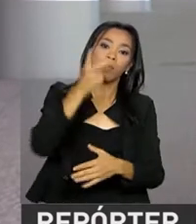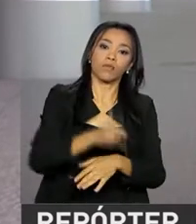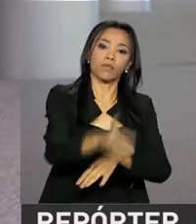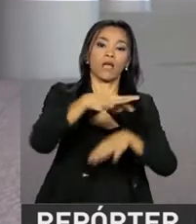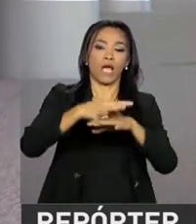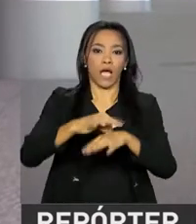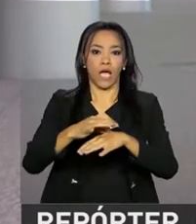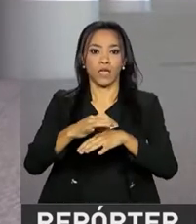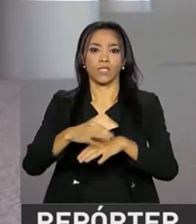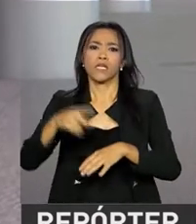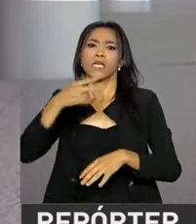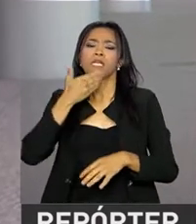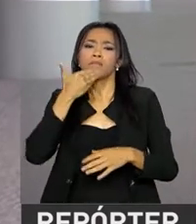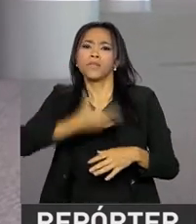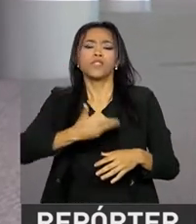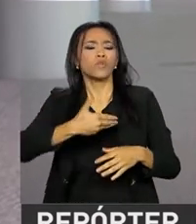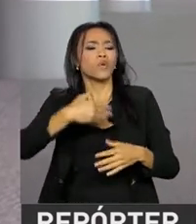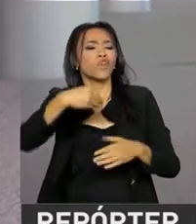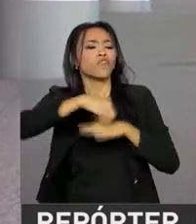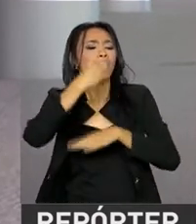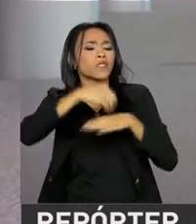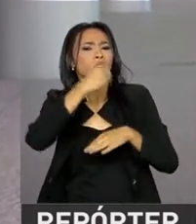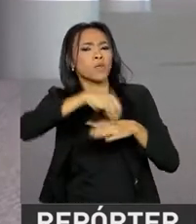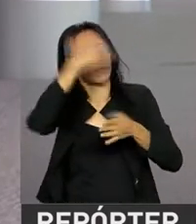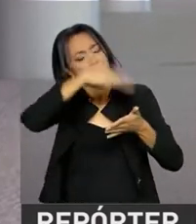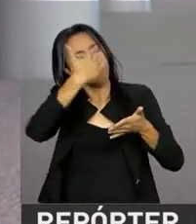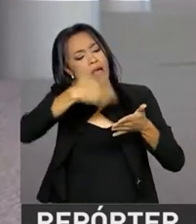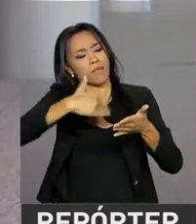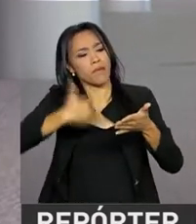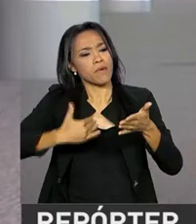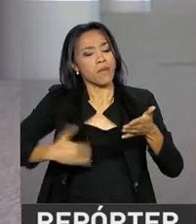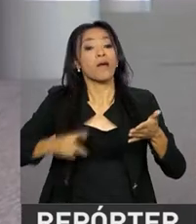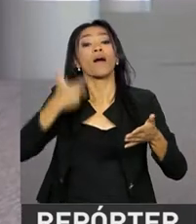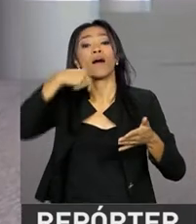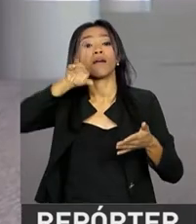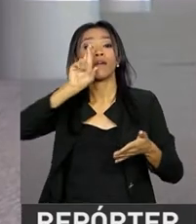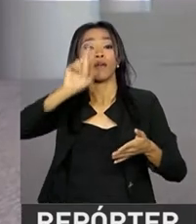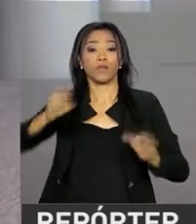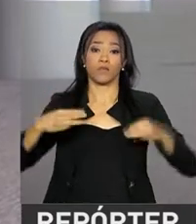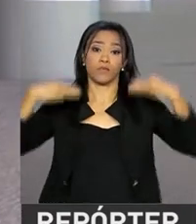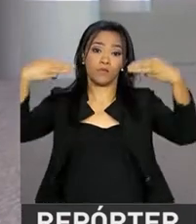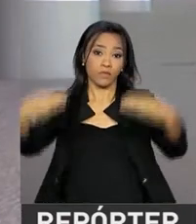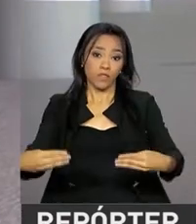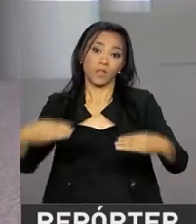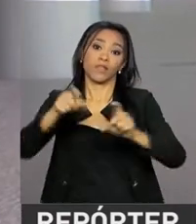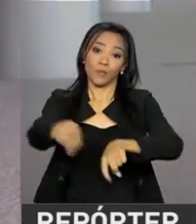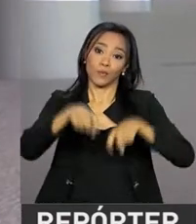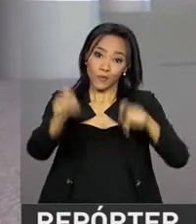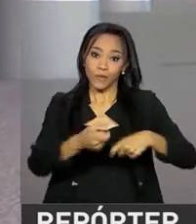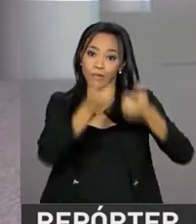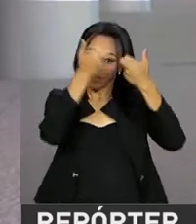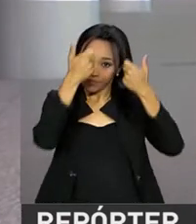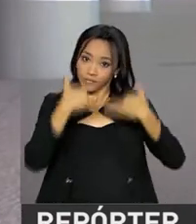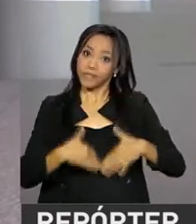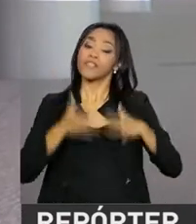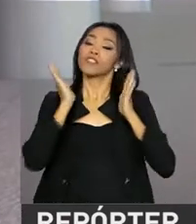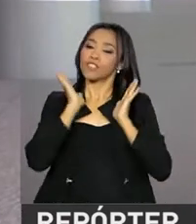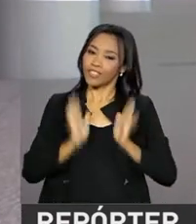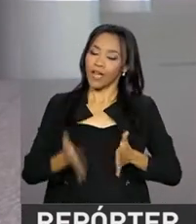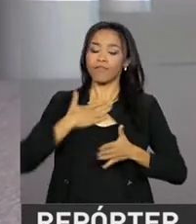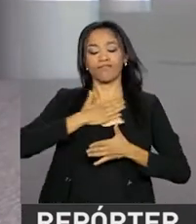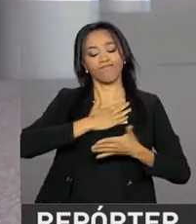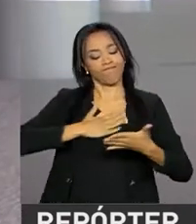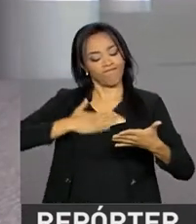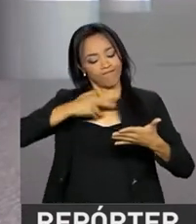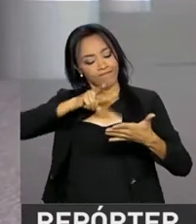solicitaram uma série de informações aos técnicos do ministério da agricultura e essas informações foram consideradas satisfatórias